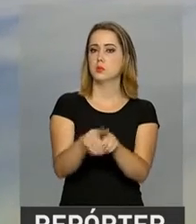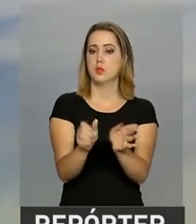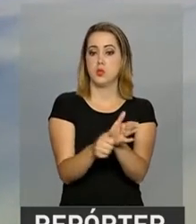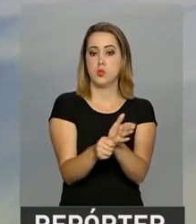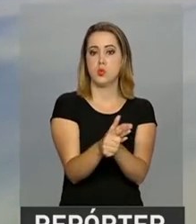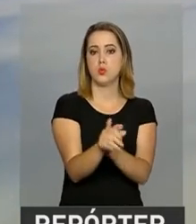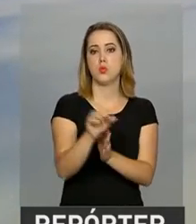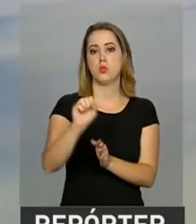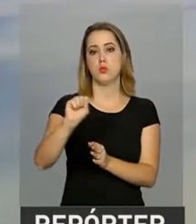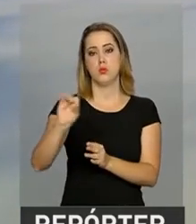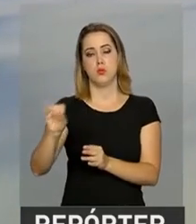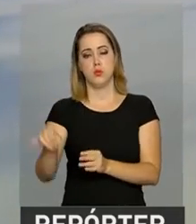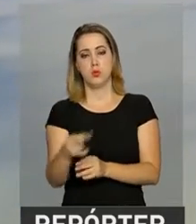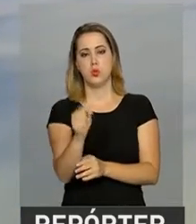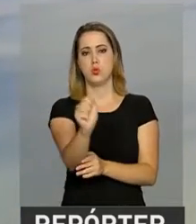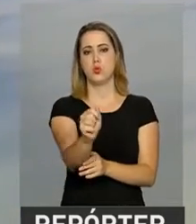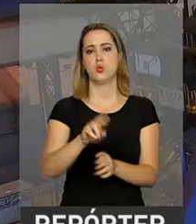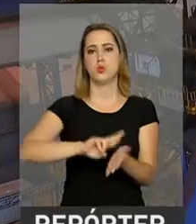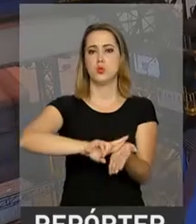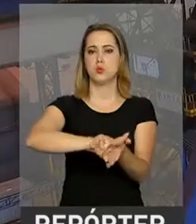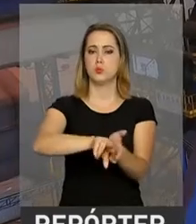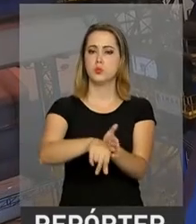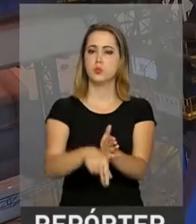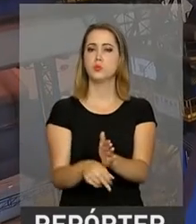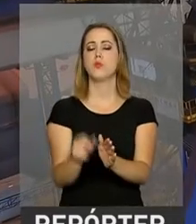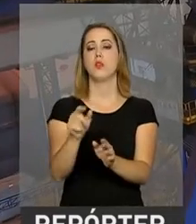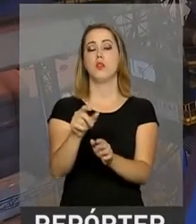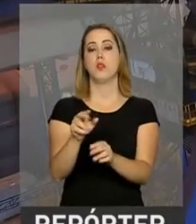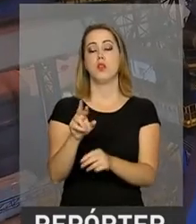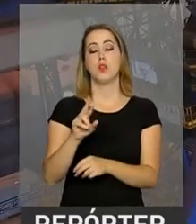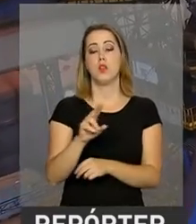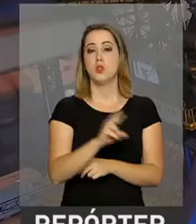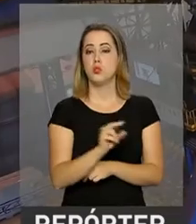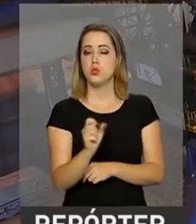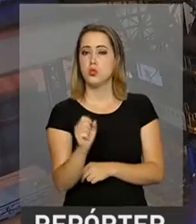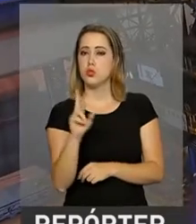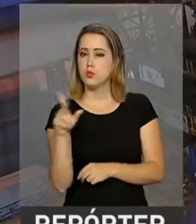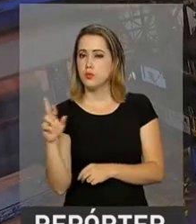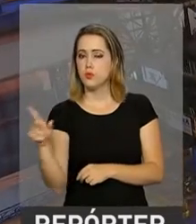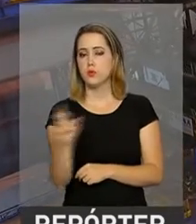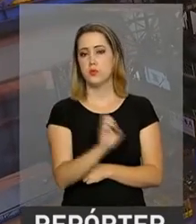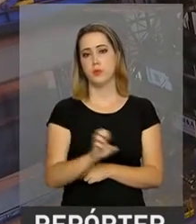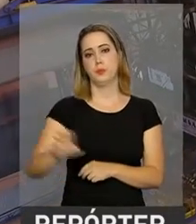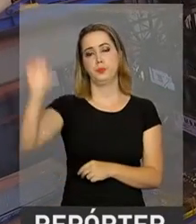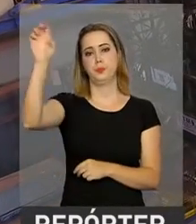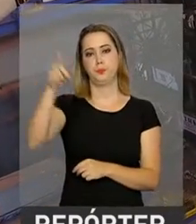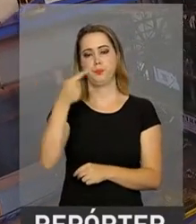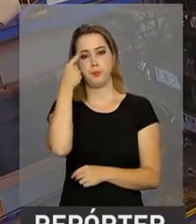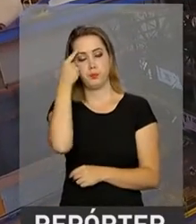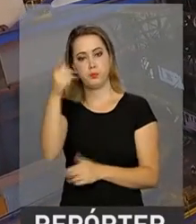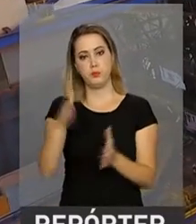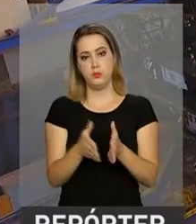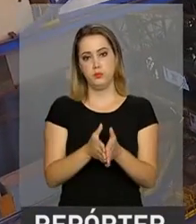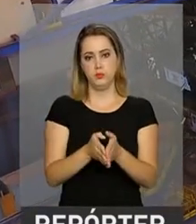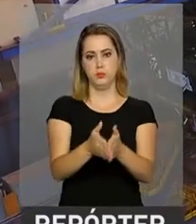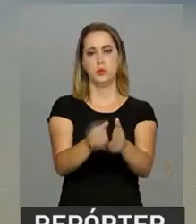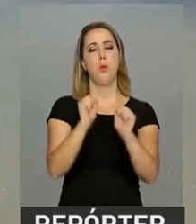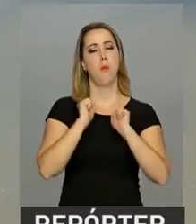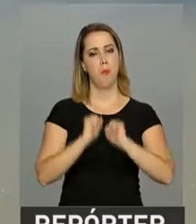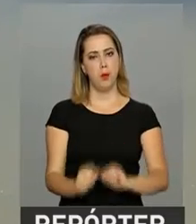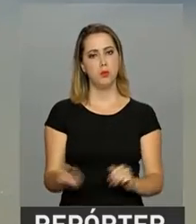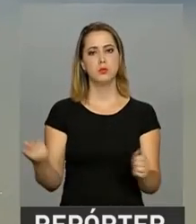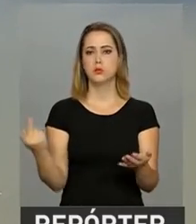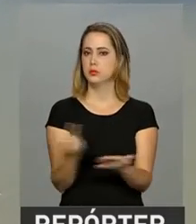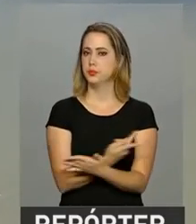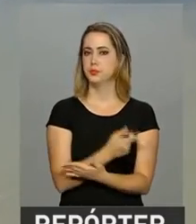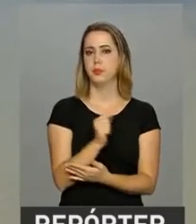do Maranhão, Tocantins, Piauí e Bahia. A ideia é que o Porto do Itaqui seja cada vez mais uma alternativa viável